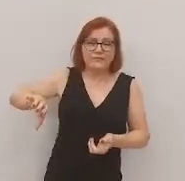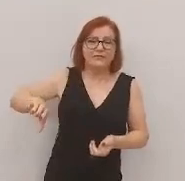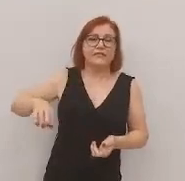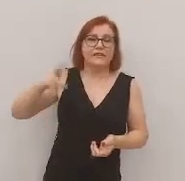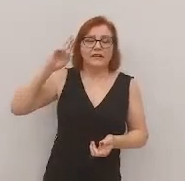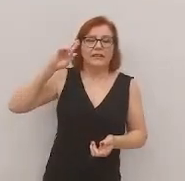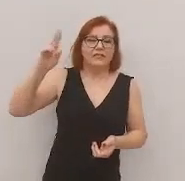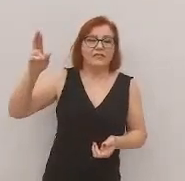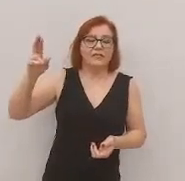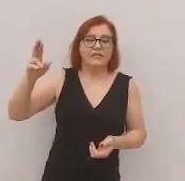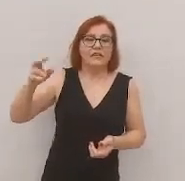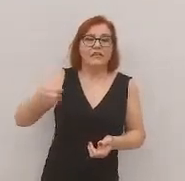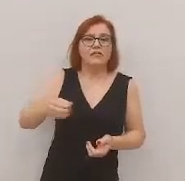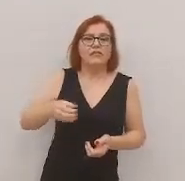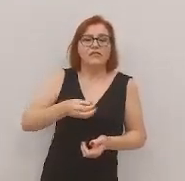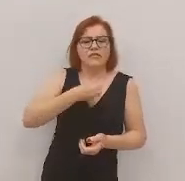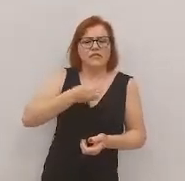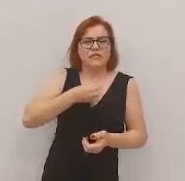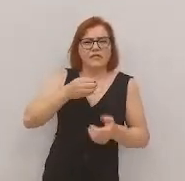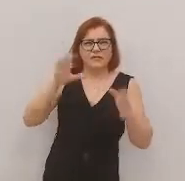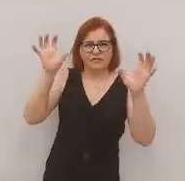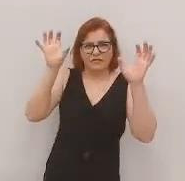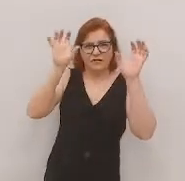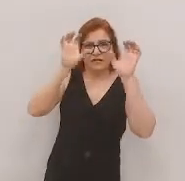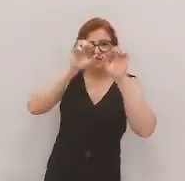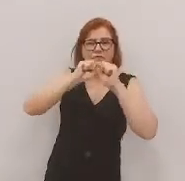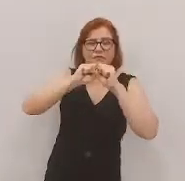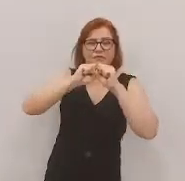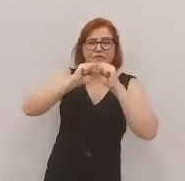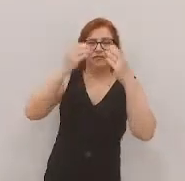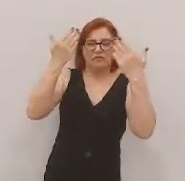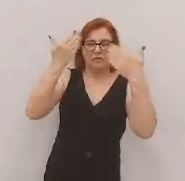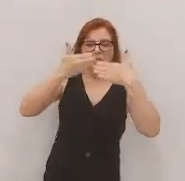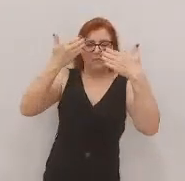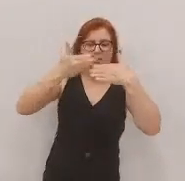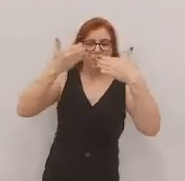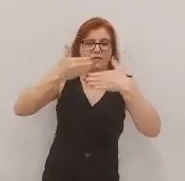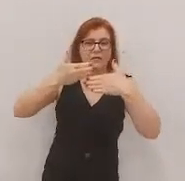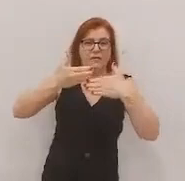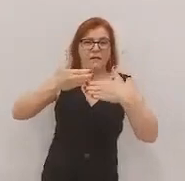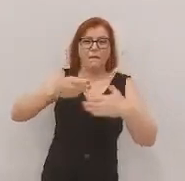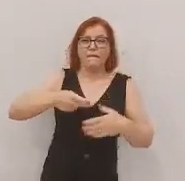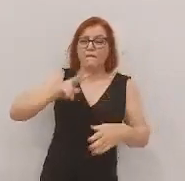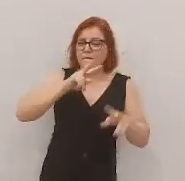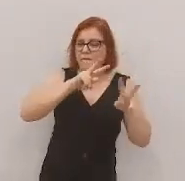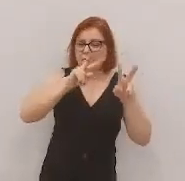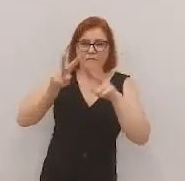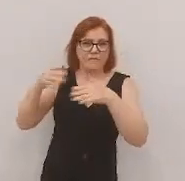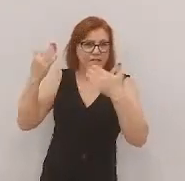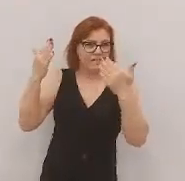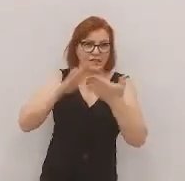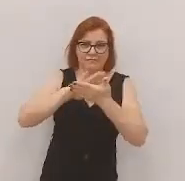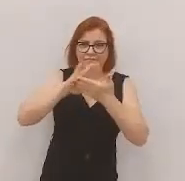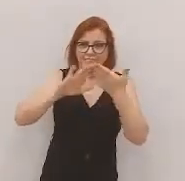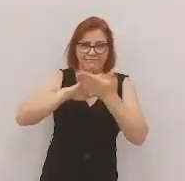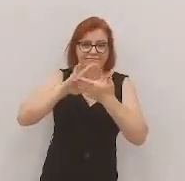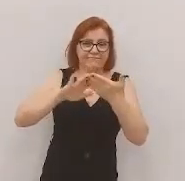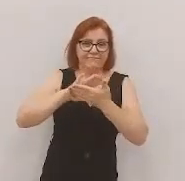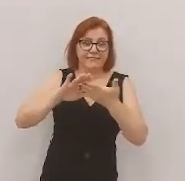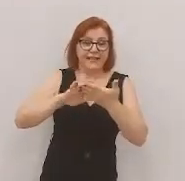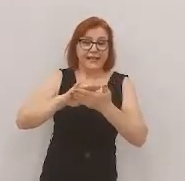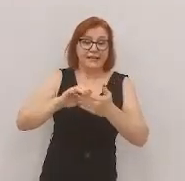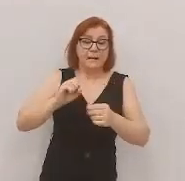onde na escuridão. Mas nós na luz. A luz resplandeceu nos